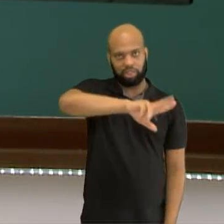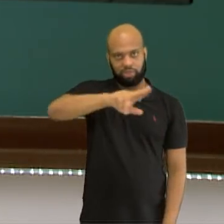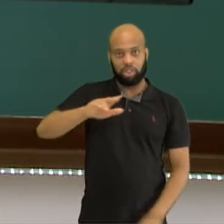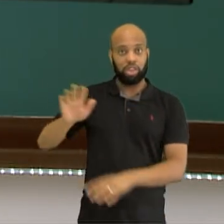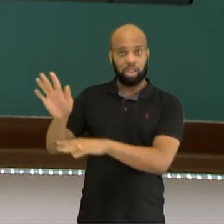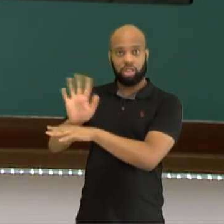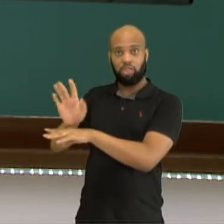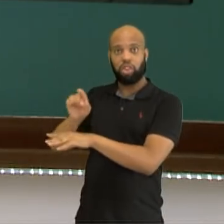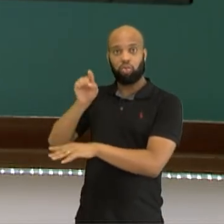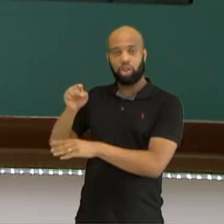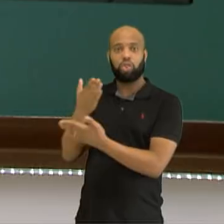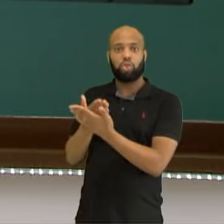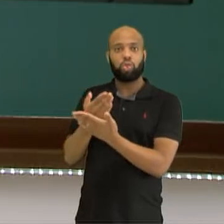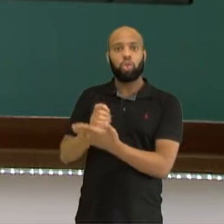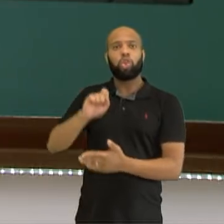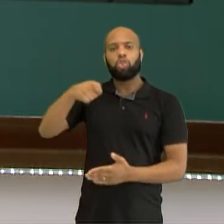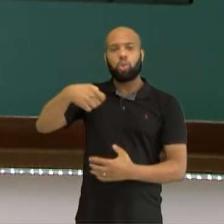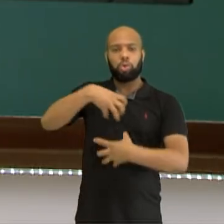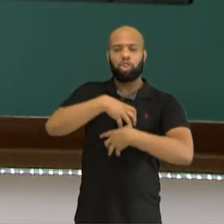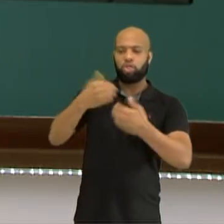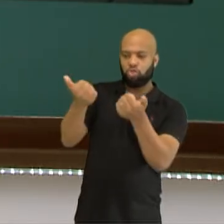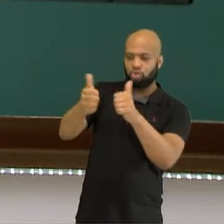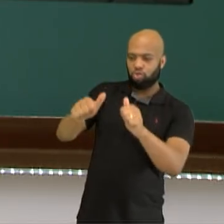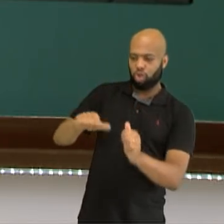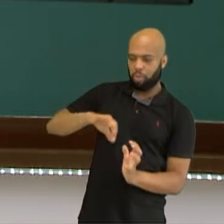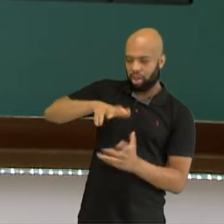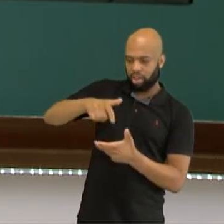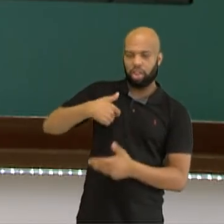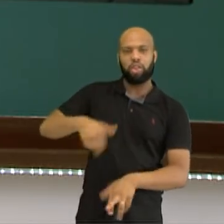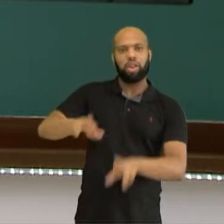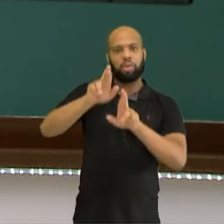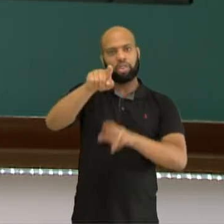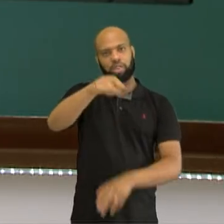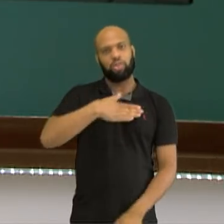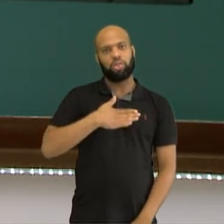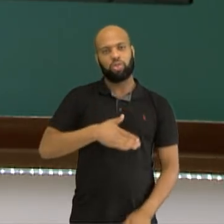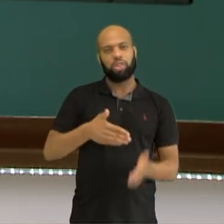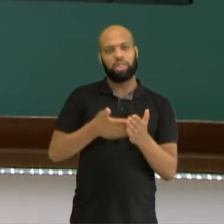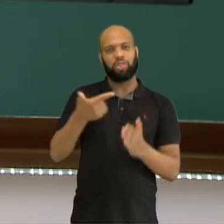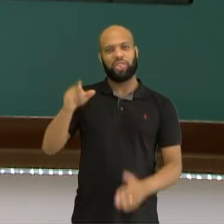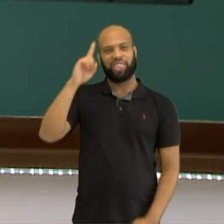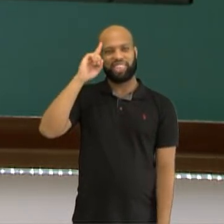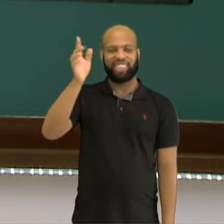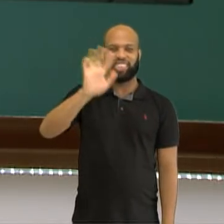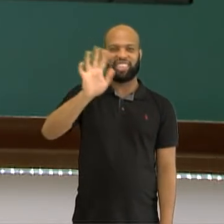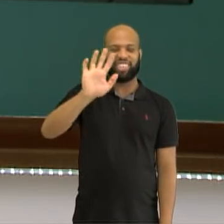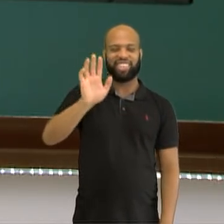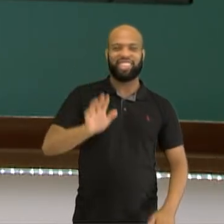Nesse vídeo, nós falamos sobre o formato da Terra. Espero que vocês tenham gostado e até breve!